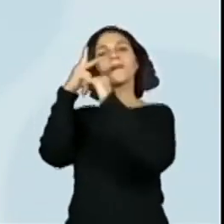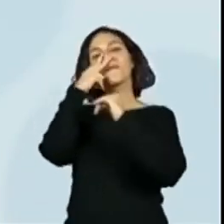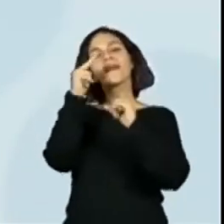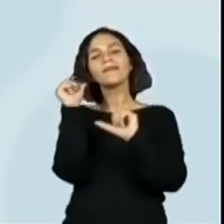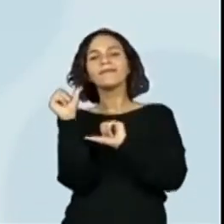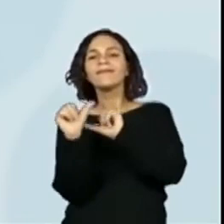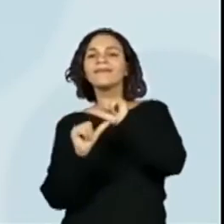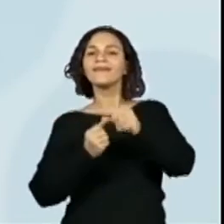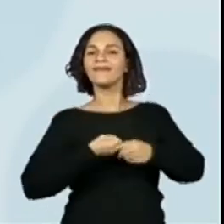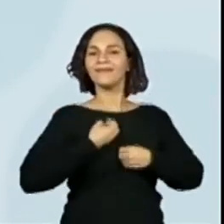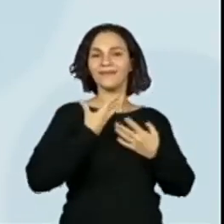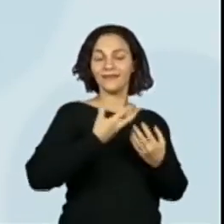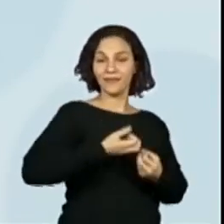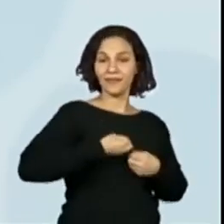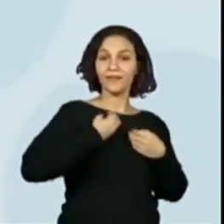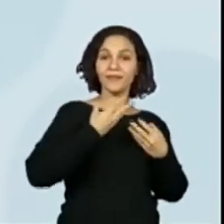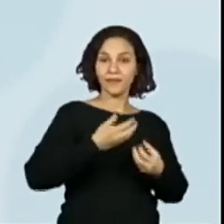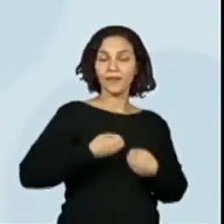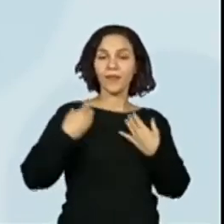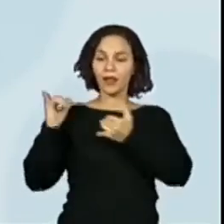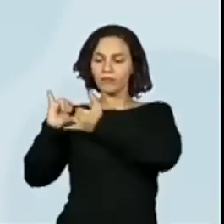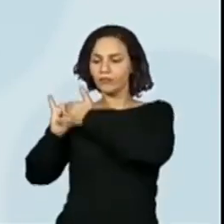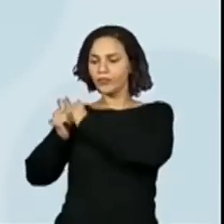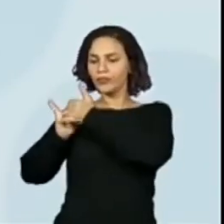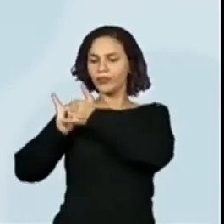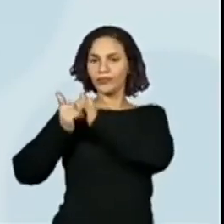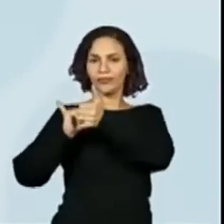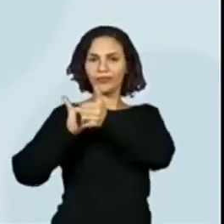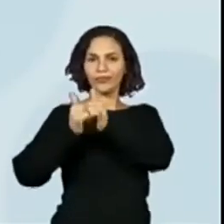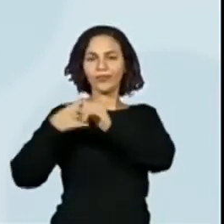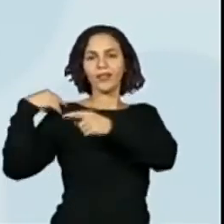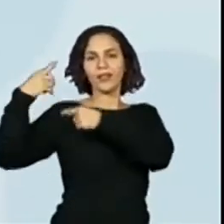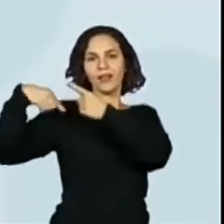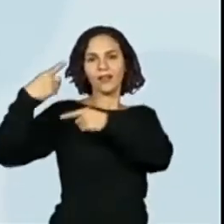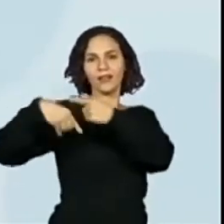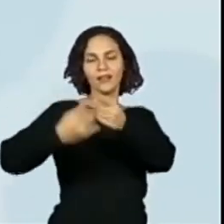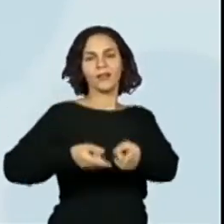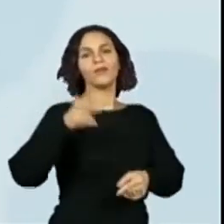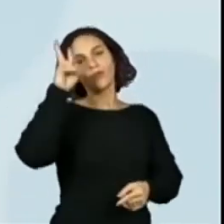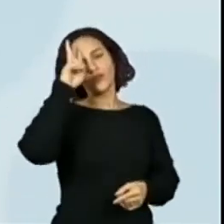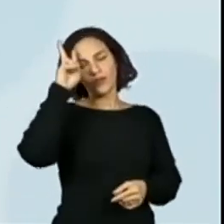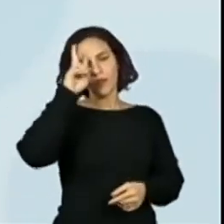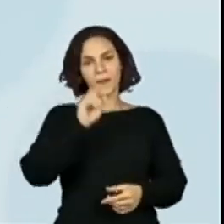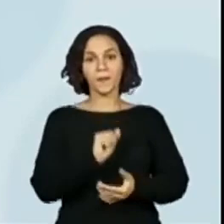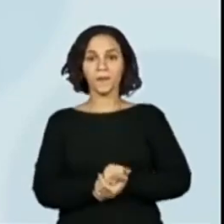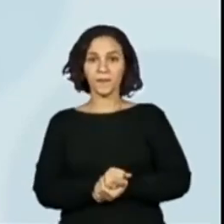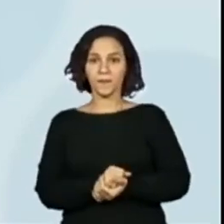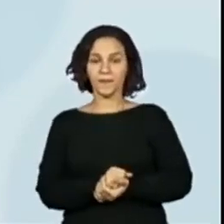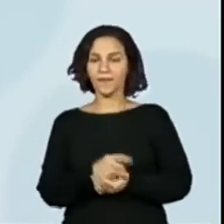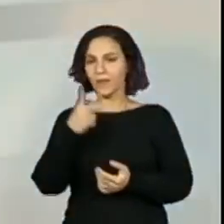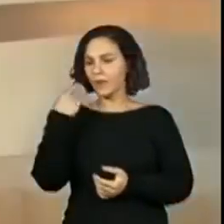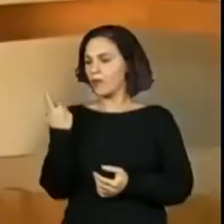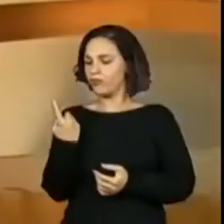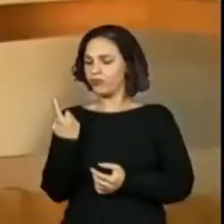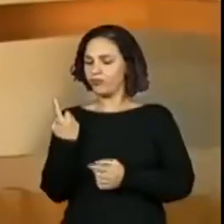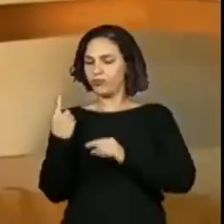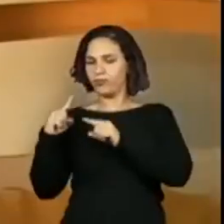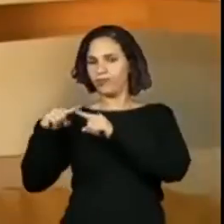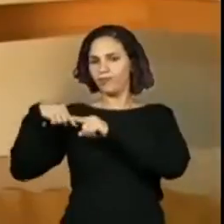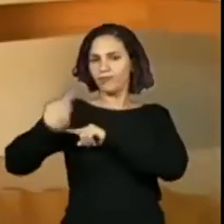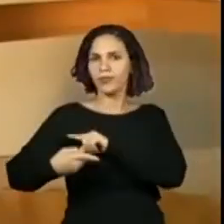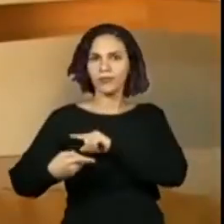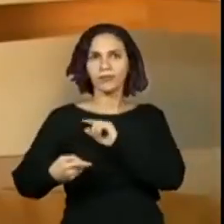poética e é transmitida pela tradição oral de contar histórias. Um passa para o outro, geração